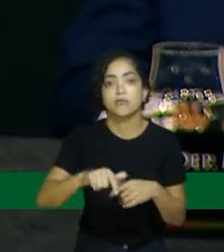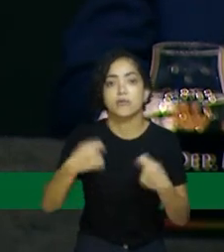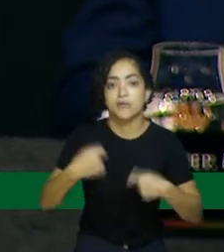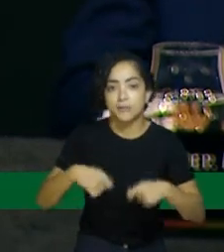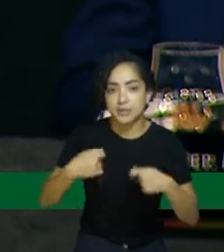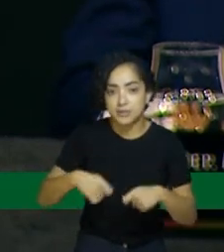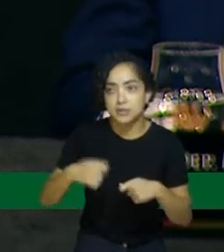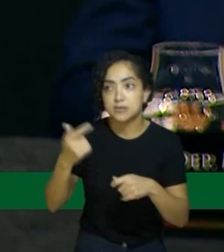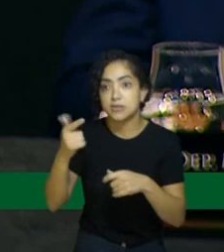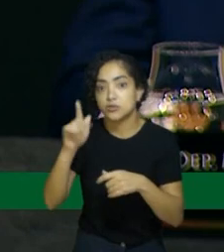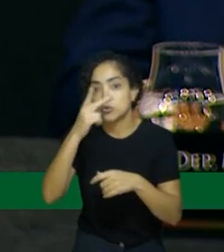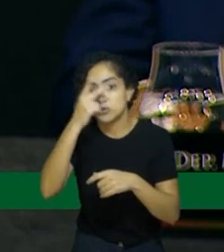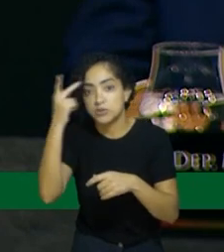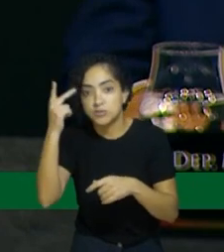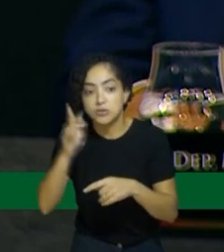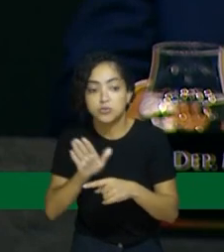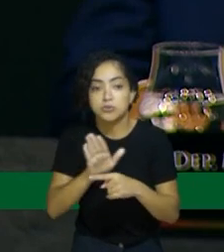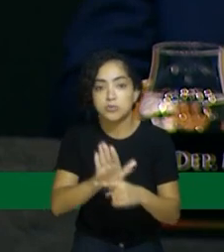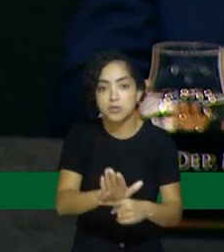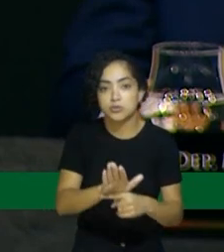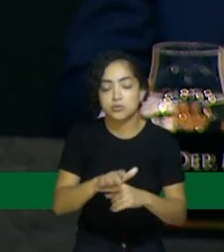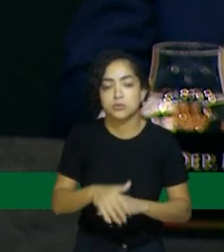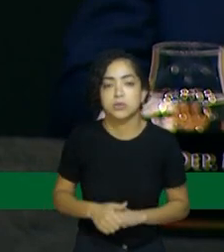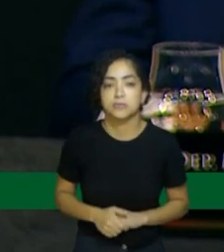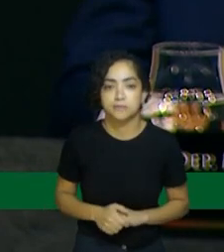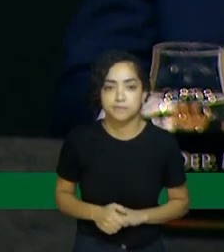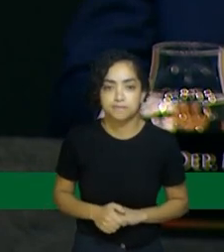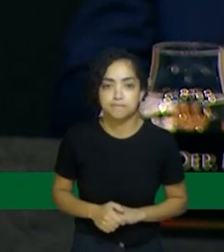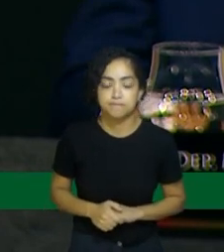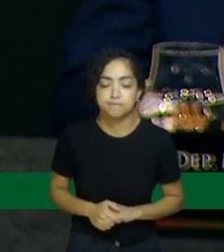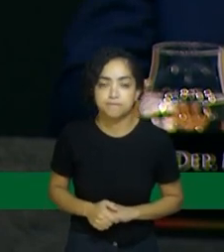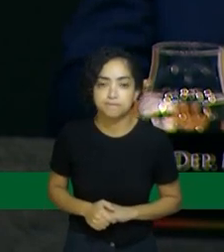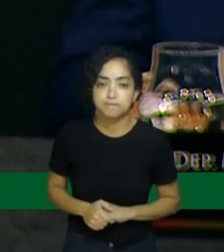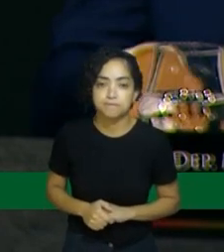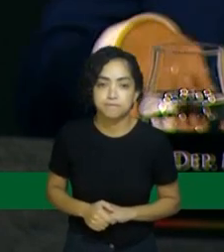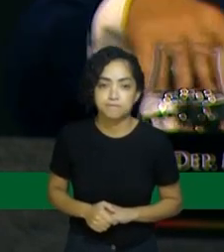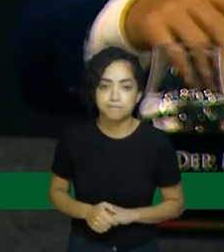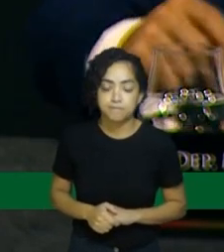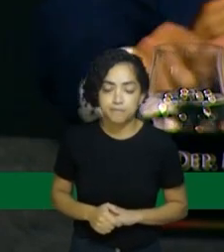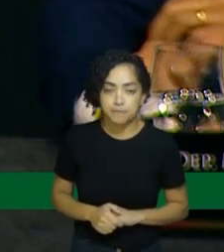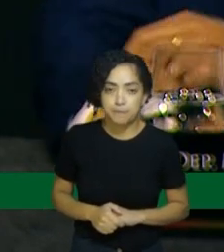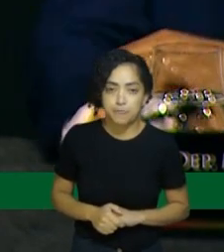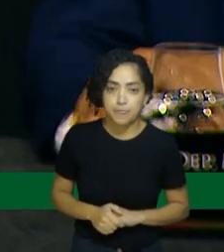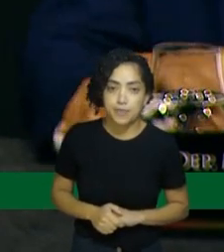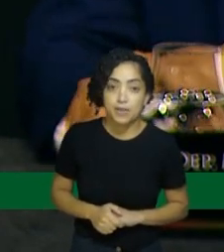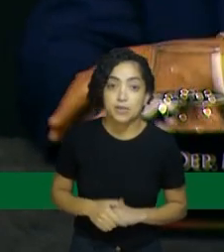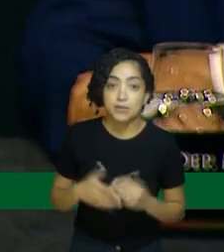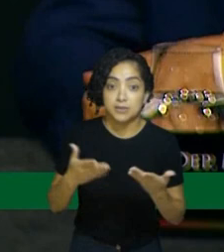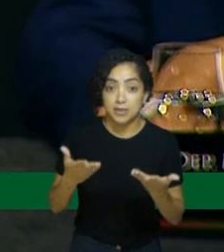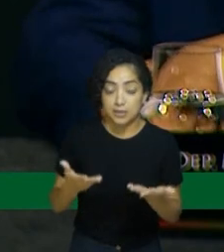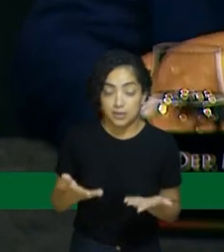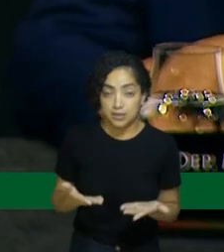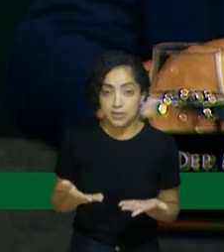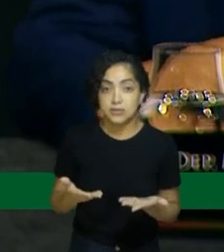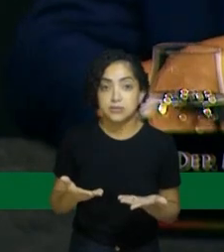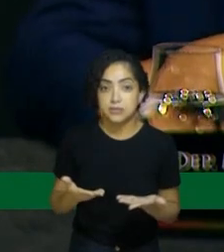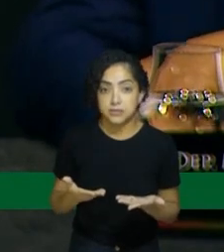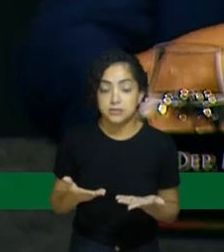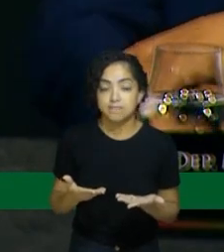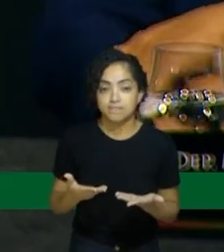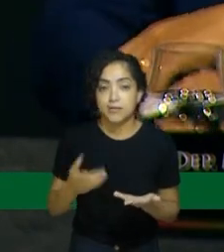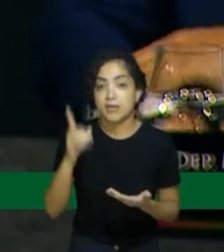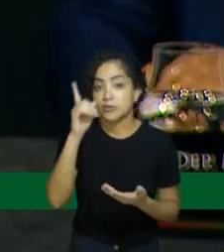colo o cadeirante botar dentro do ônibus que tá trazendo Essas são as maiores